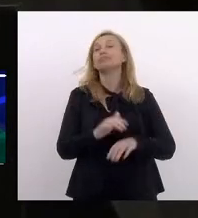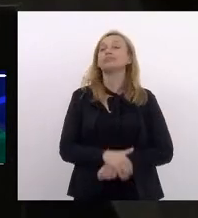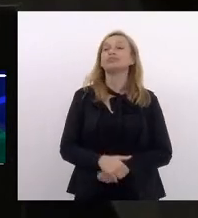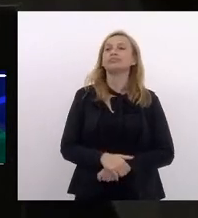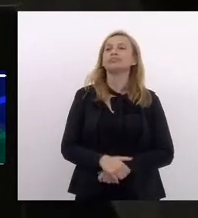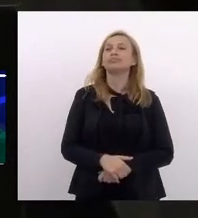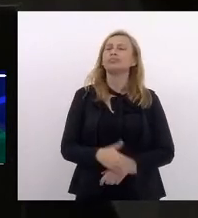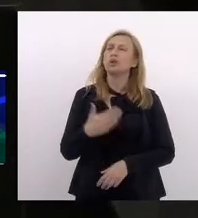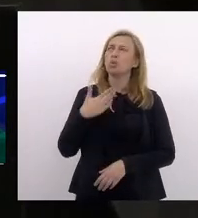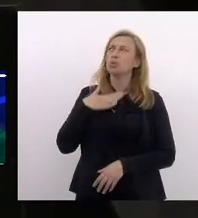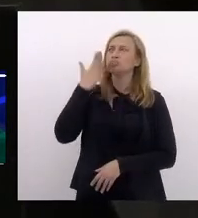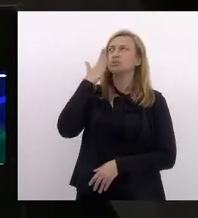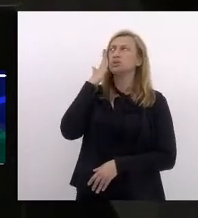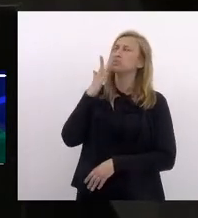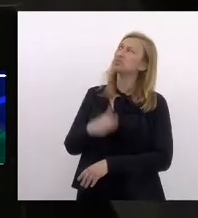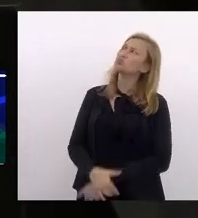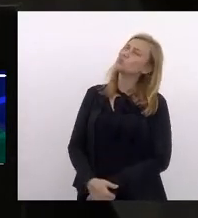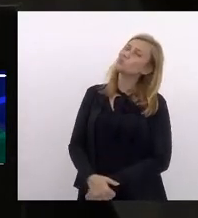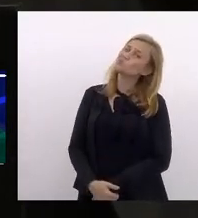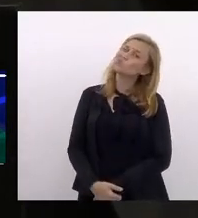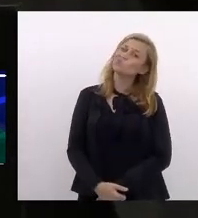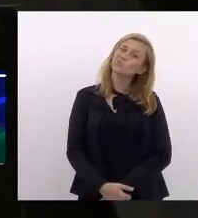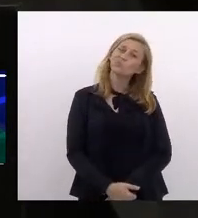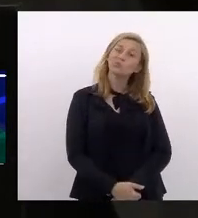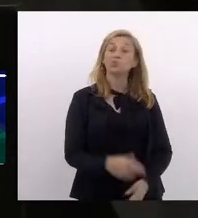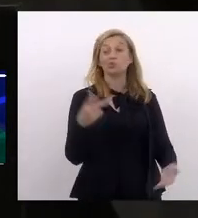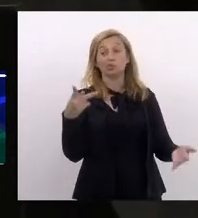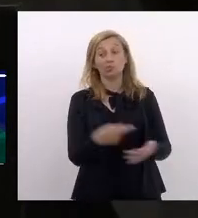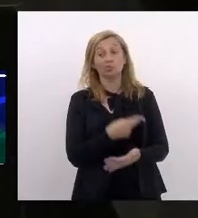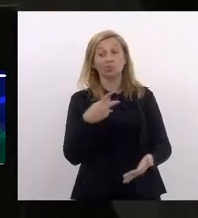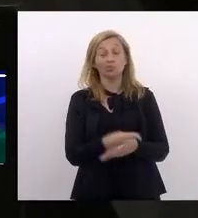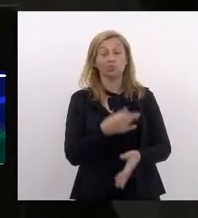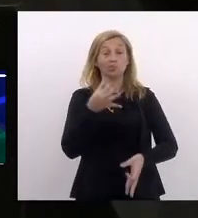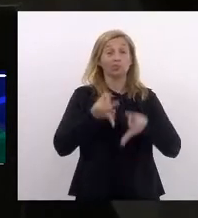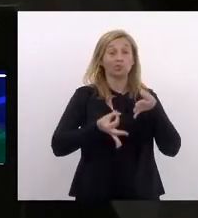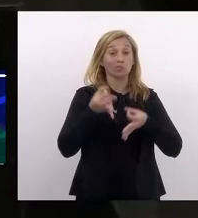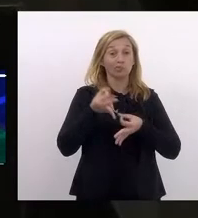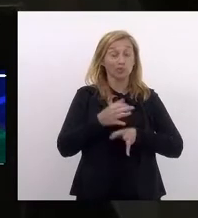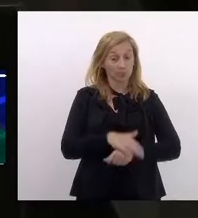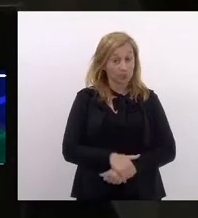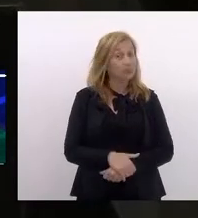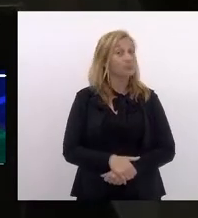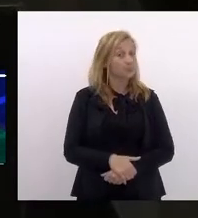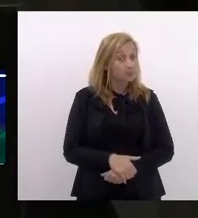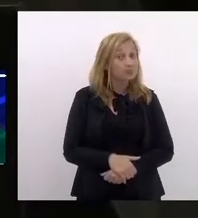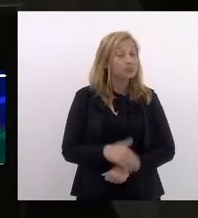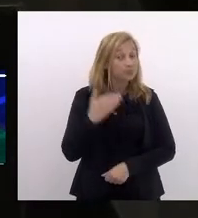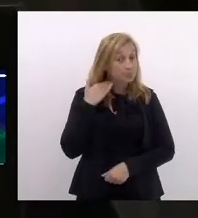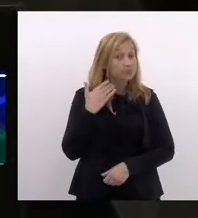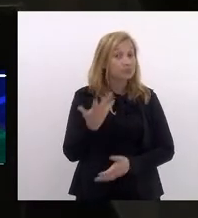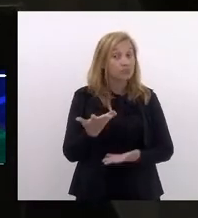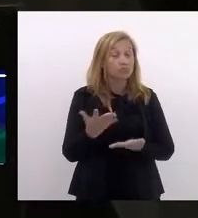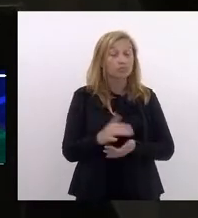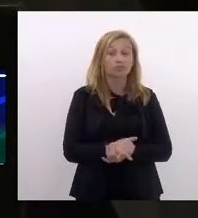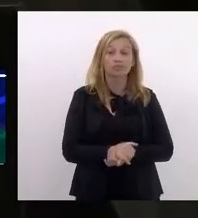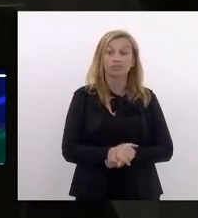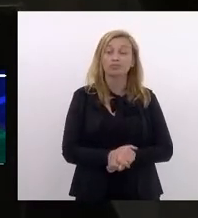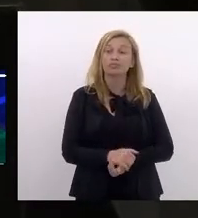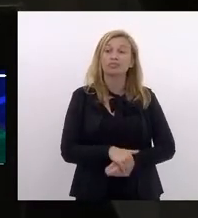no meu entendimento, um erro do judiciário, foi considerado